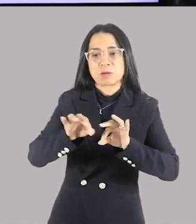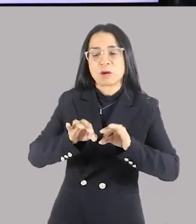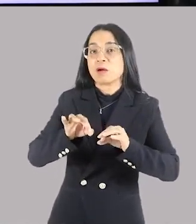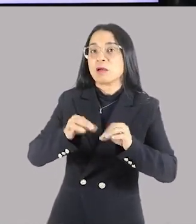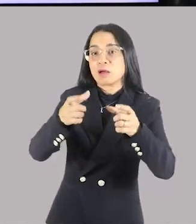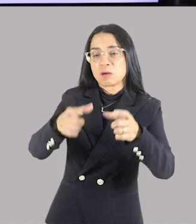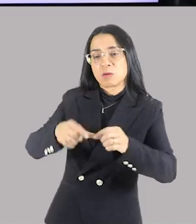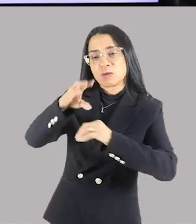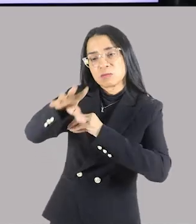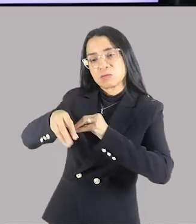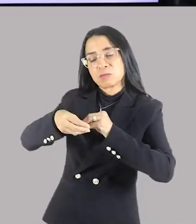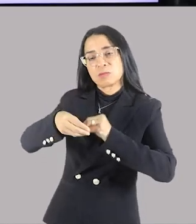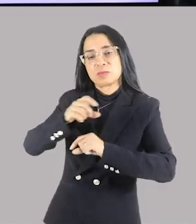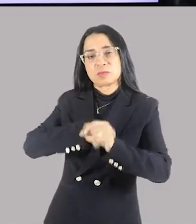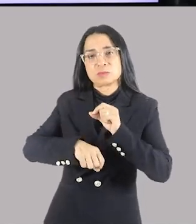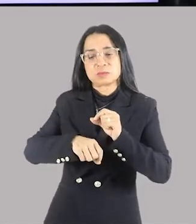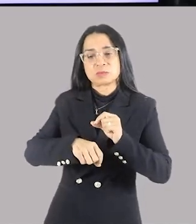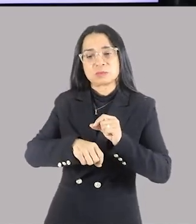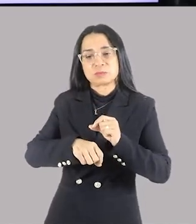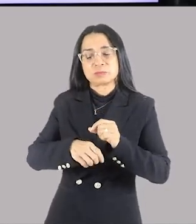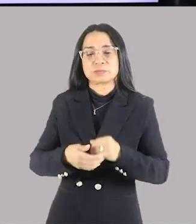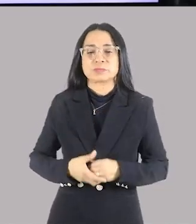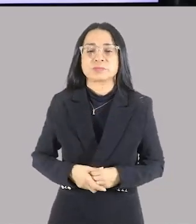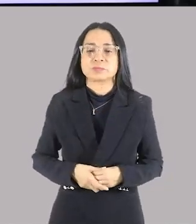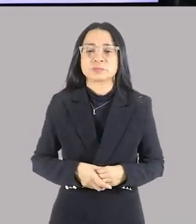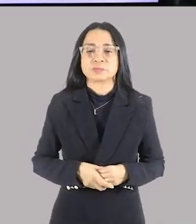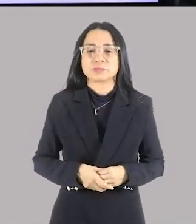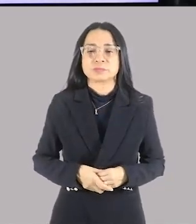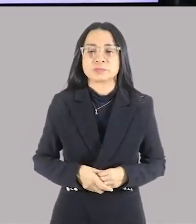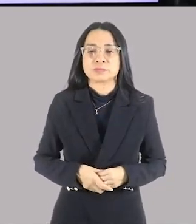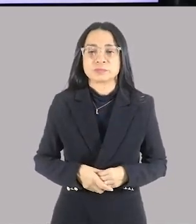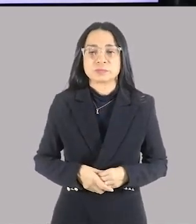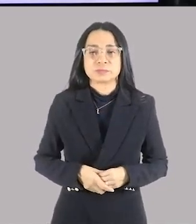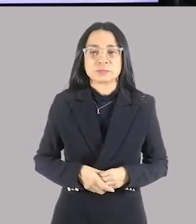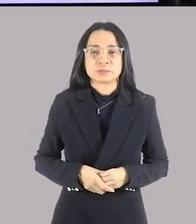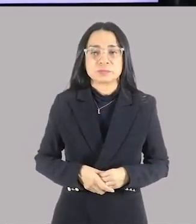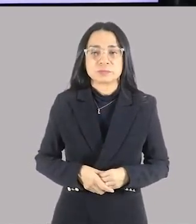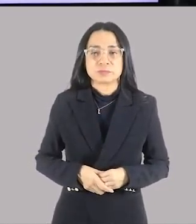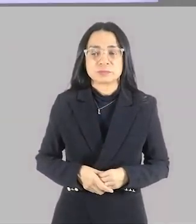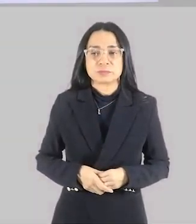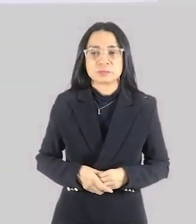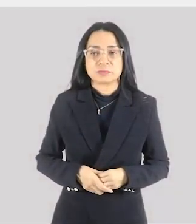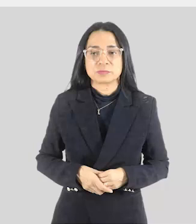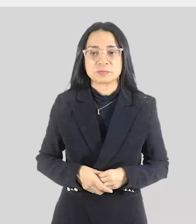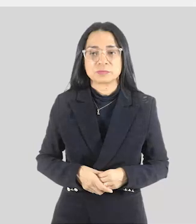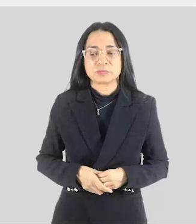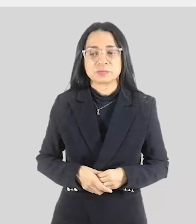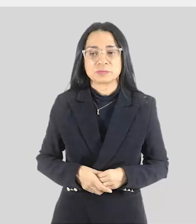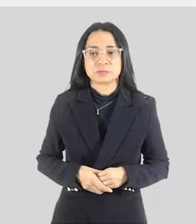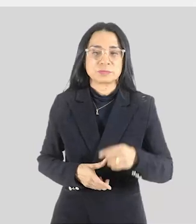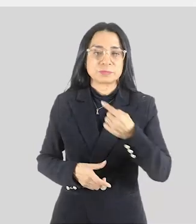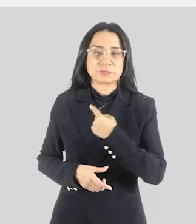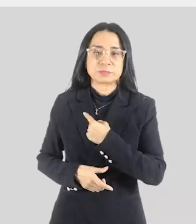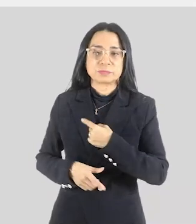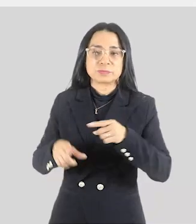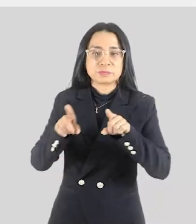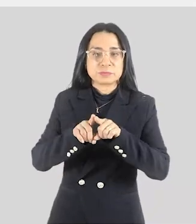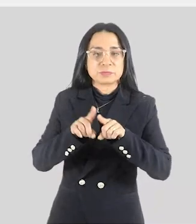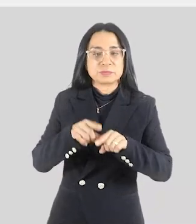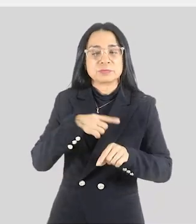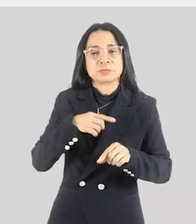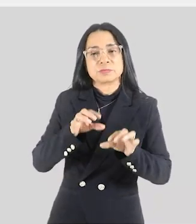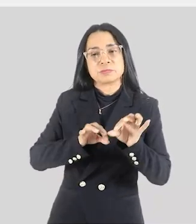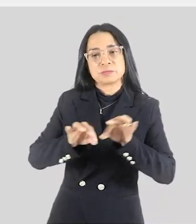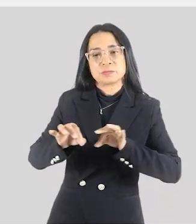têm várias subdivisões dentro do mesmo órgão, perfeito? Também temos a divisão, a